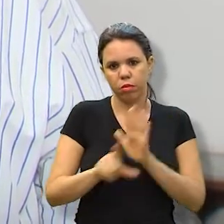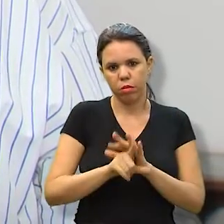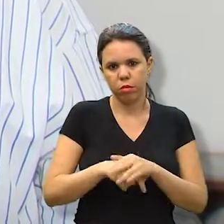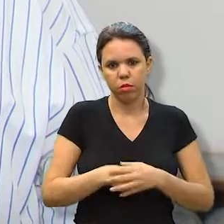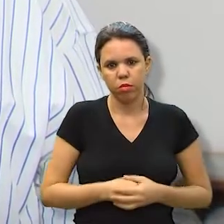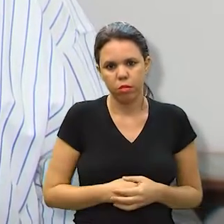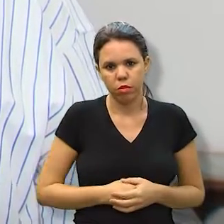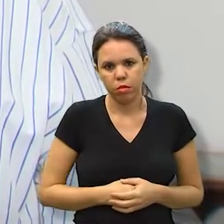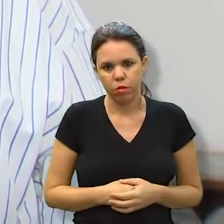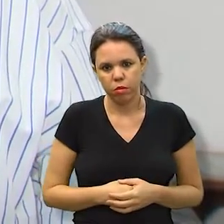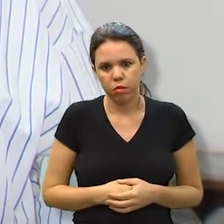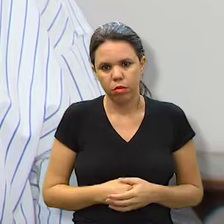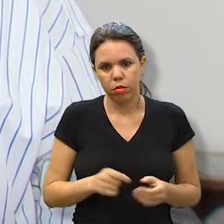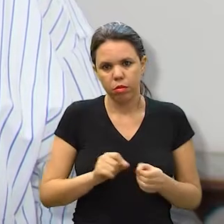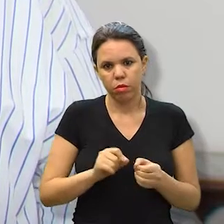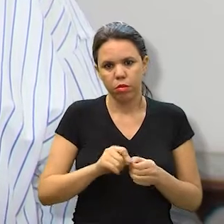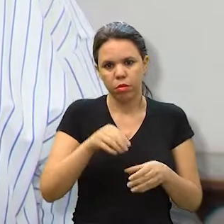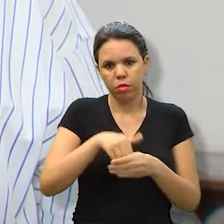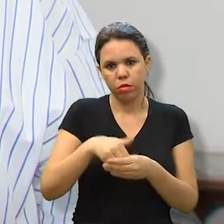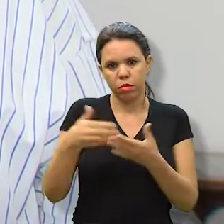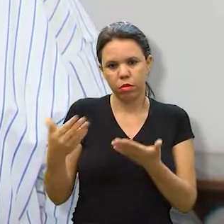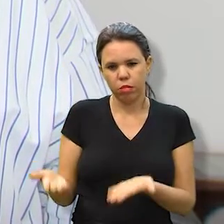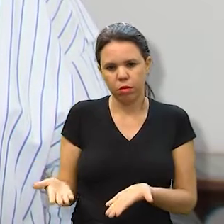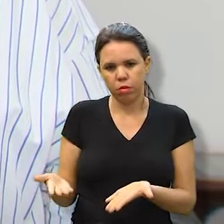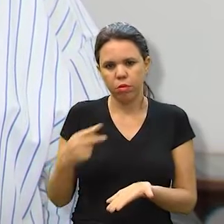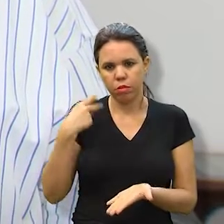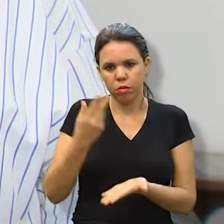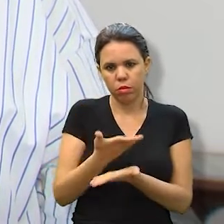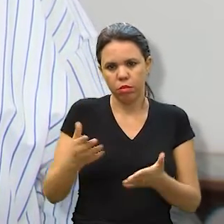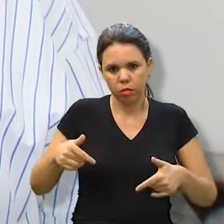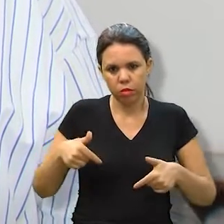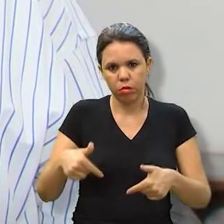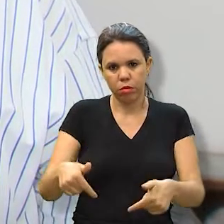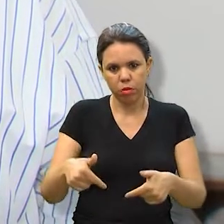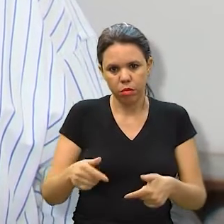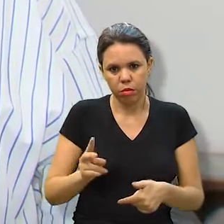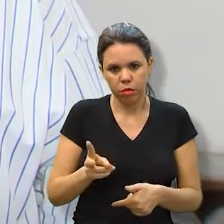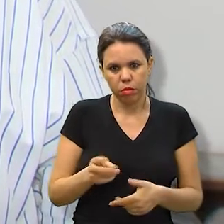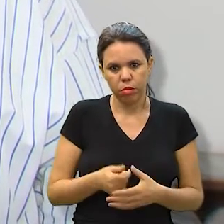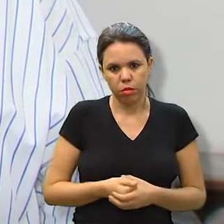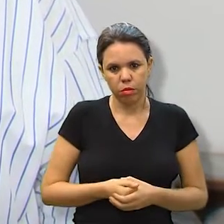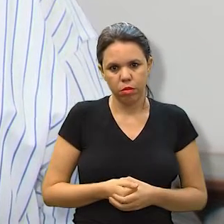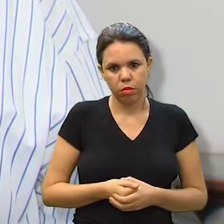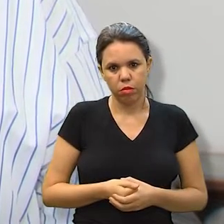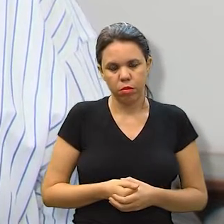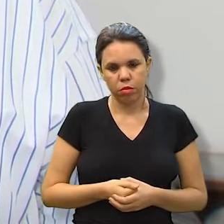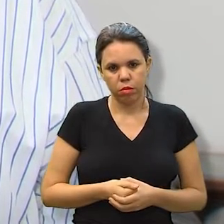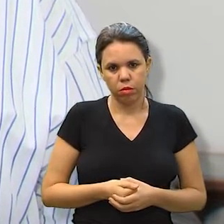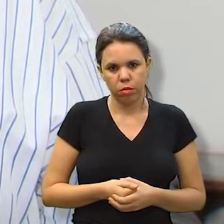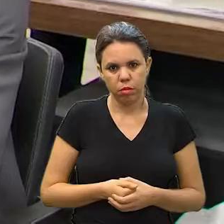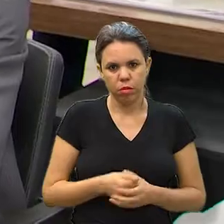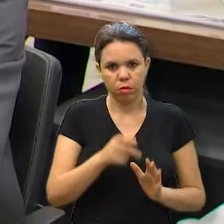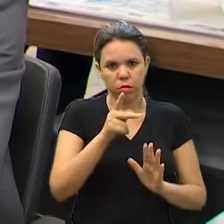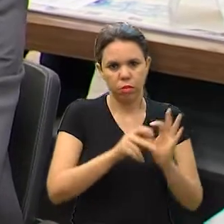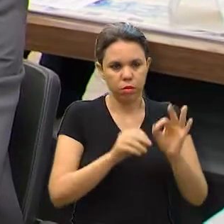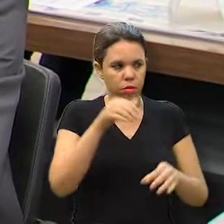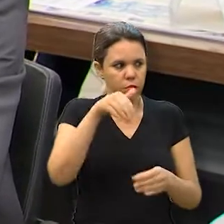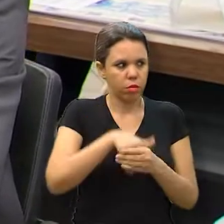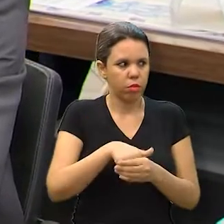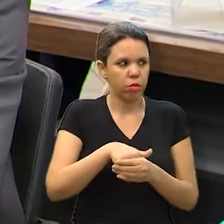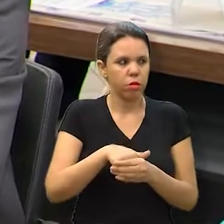ela ver a legalidade então assim foi feita a votação e assim os vereadores agiram e agem sempre nas comissão